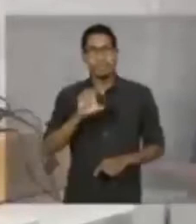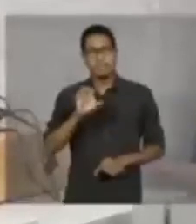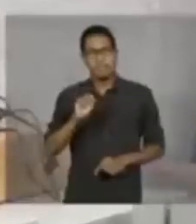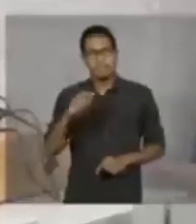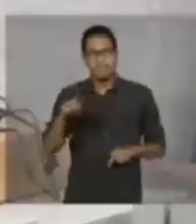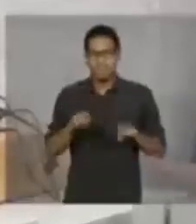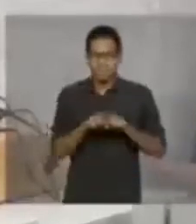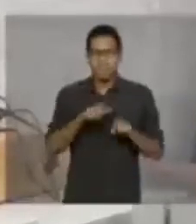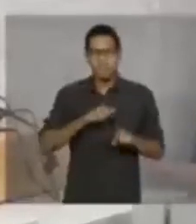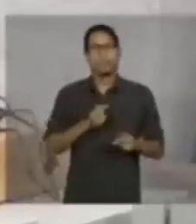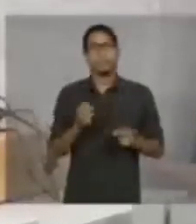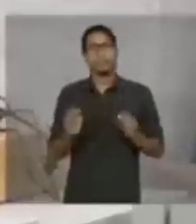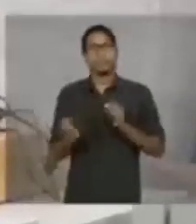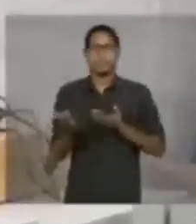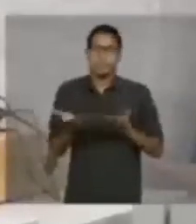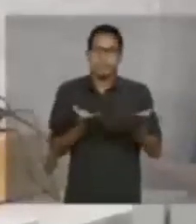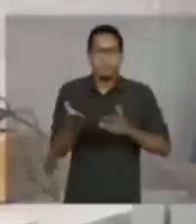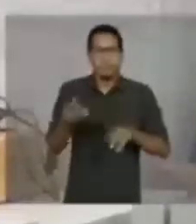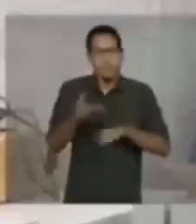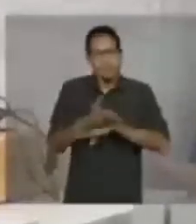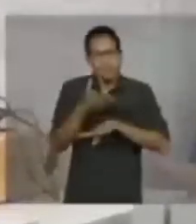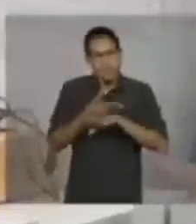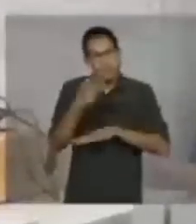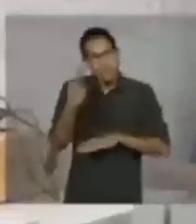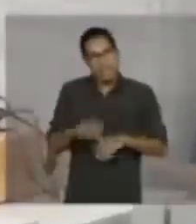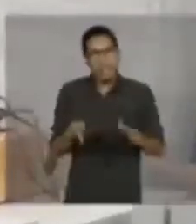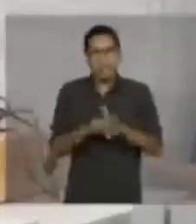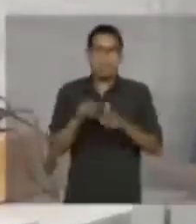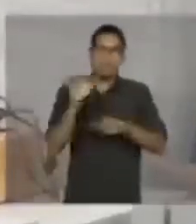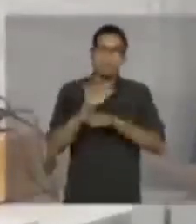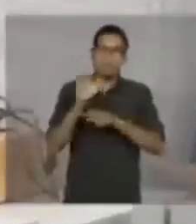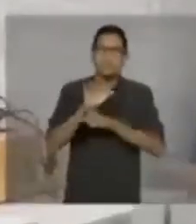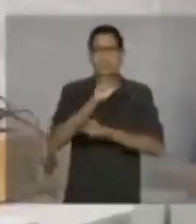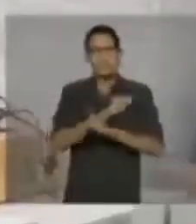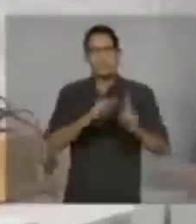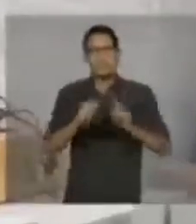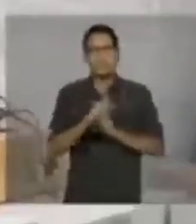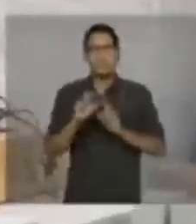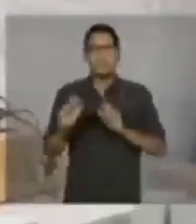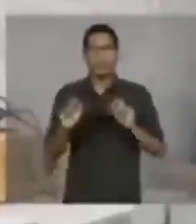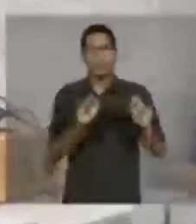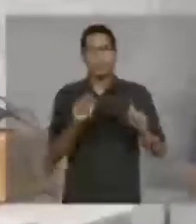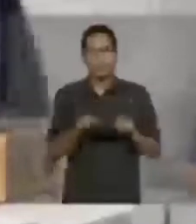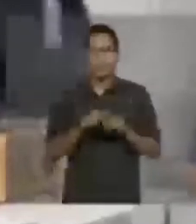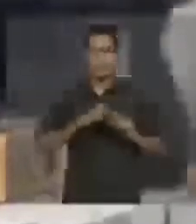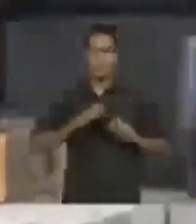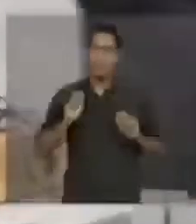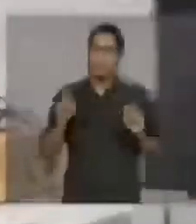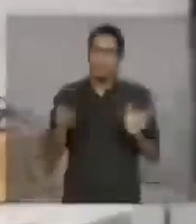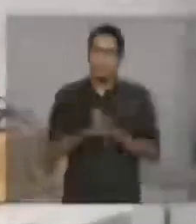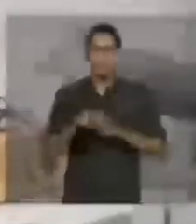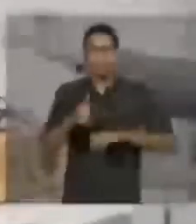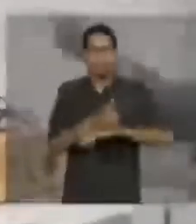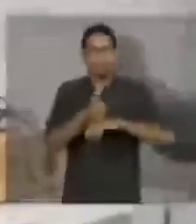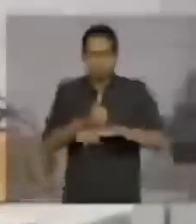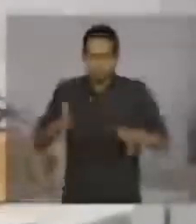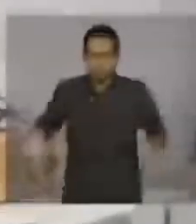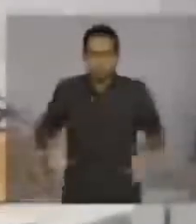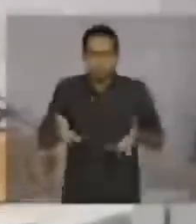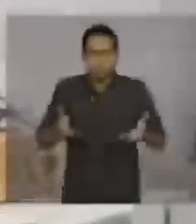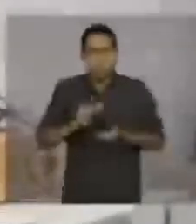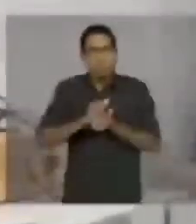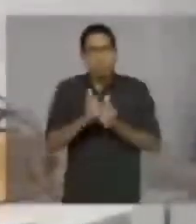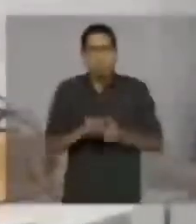serviço que oferece o acesso, é o serviço da assistência social, que oferece acesso à capacitação profissional de